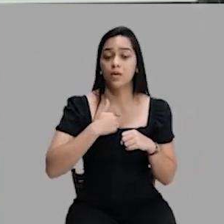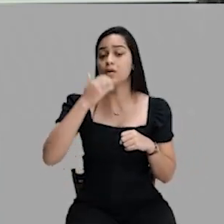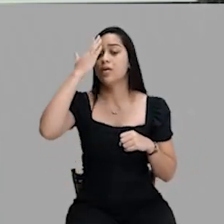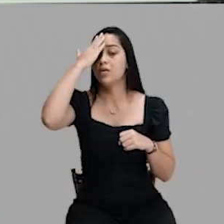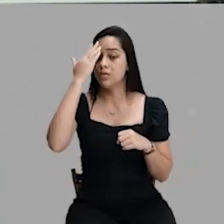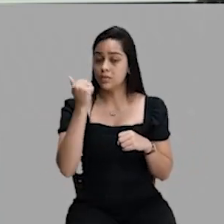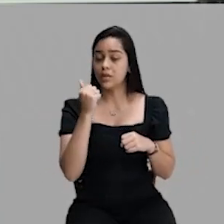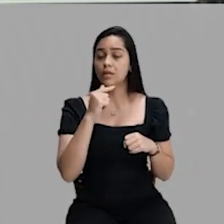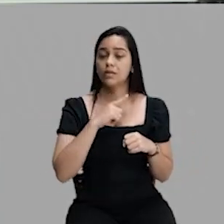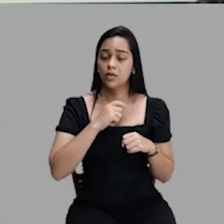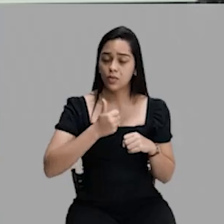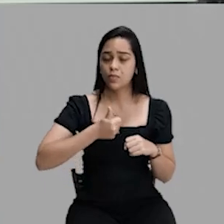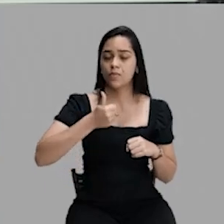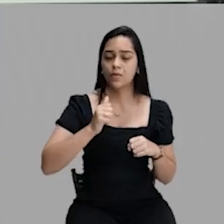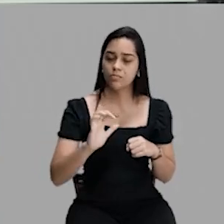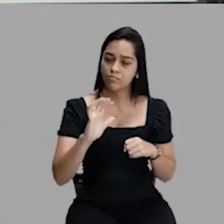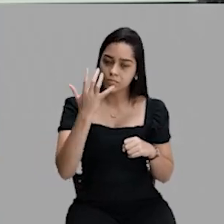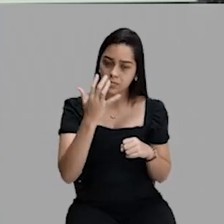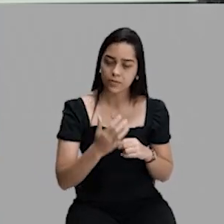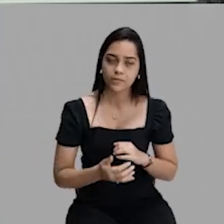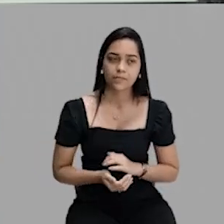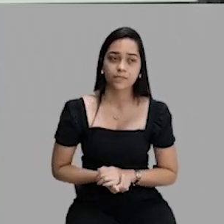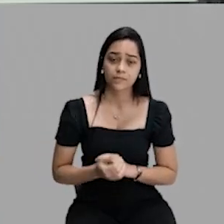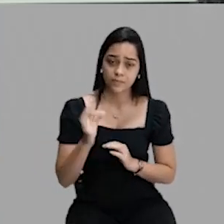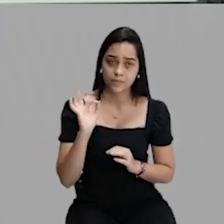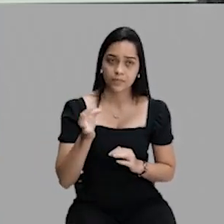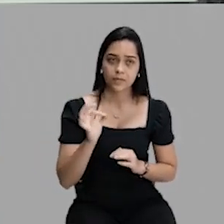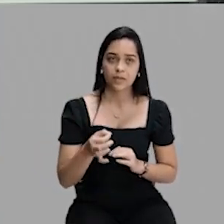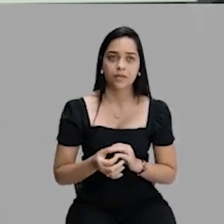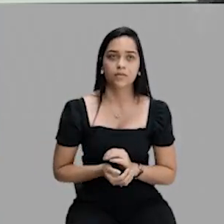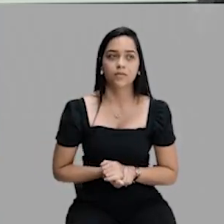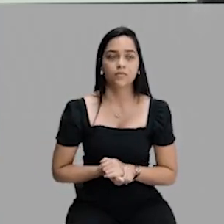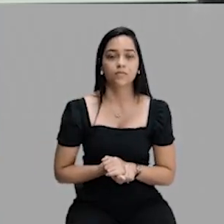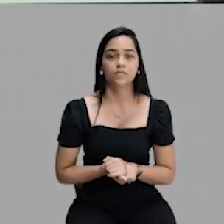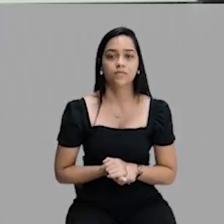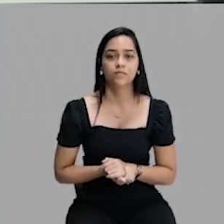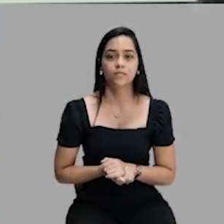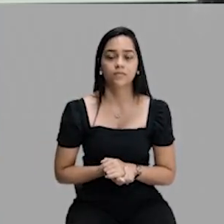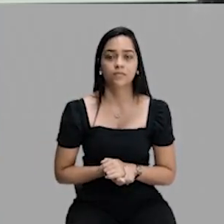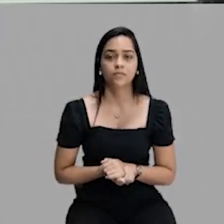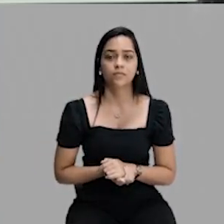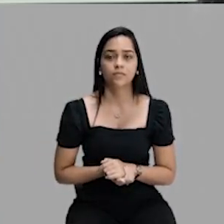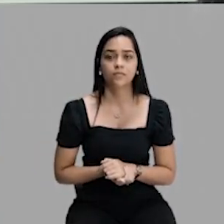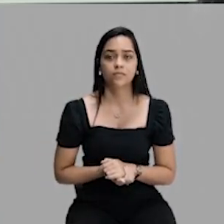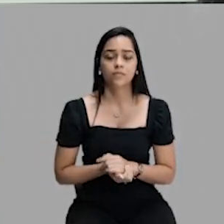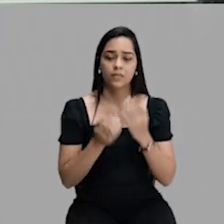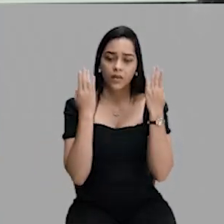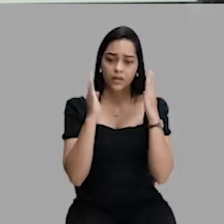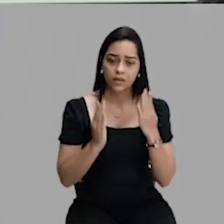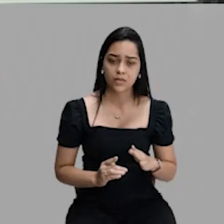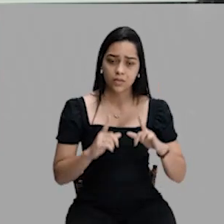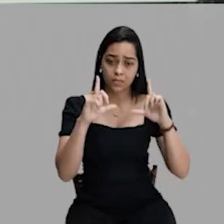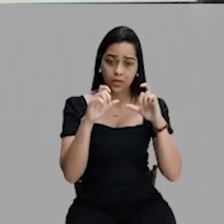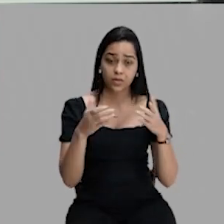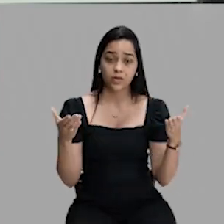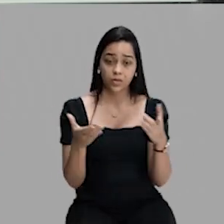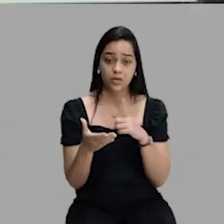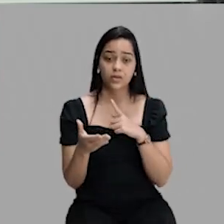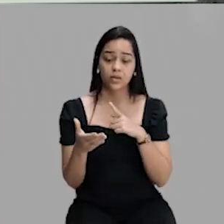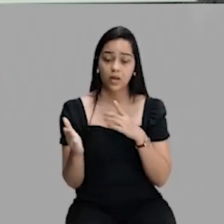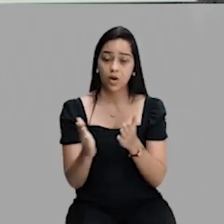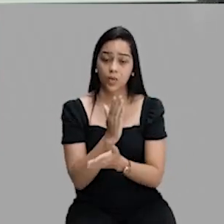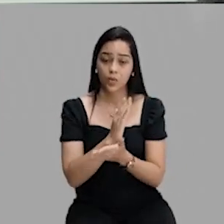já sei que eu tenho aí o primeiro caso. Certinho? Beleza. Analisem isso, tira o print, que agora a gente vai